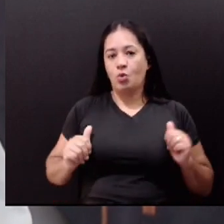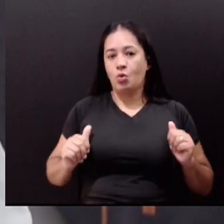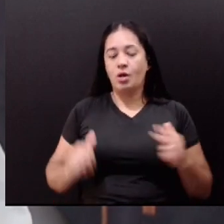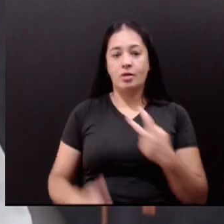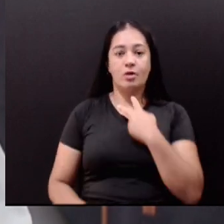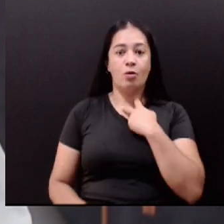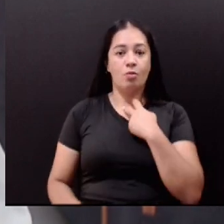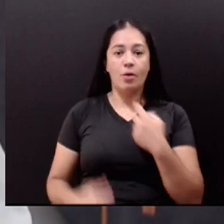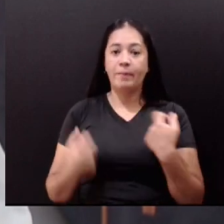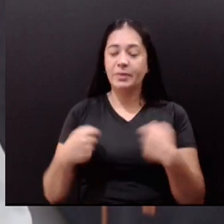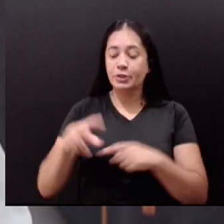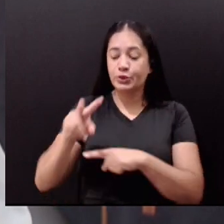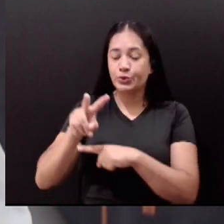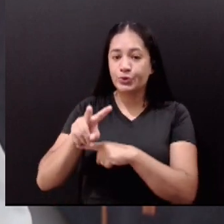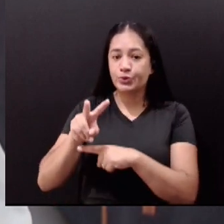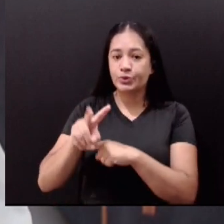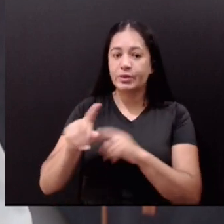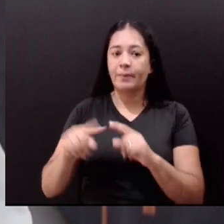grande importância